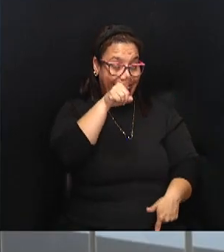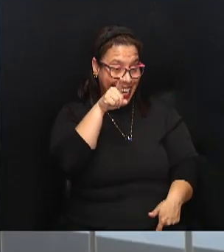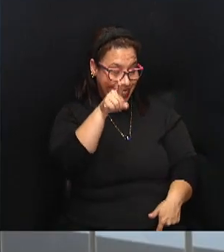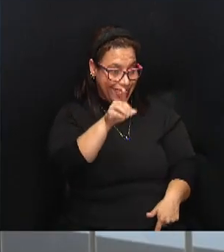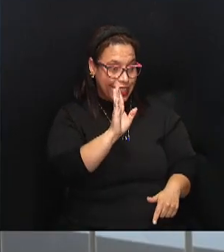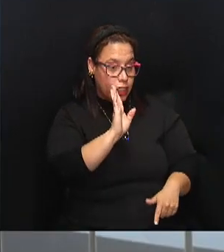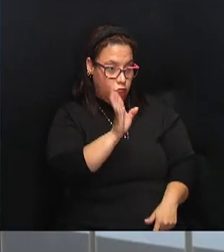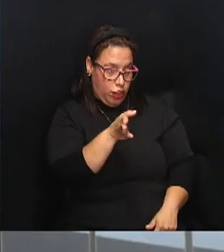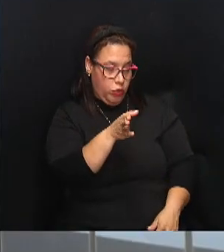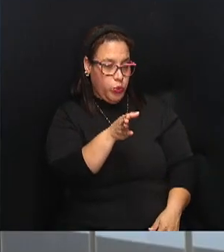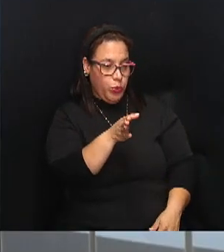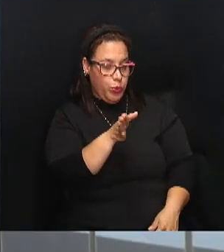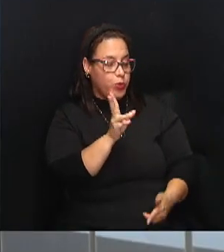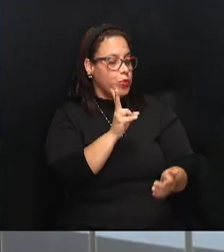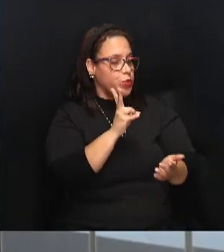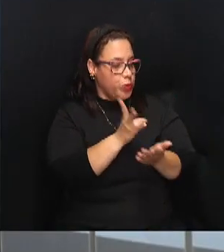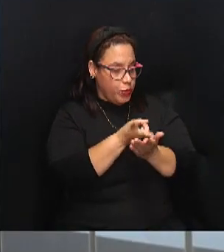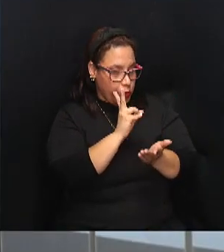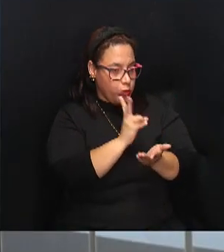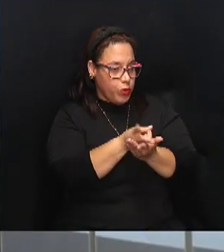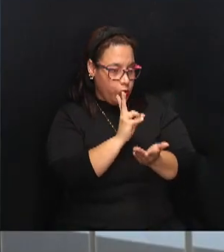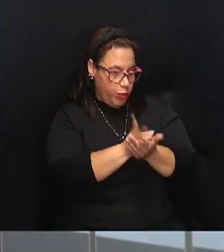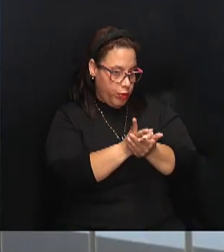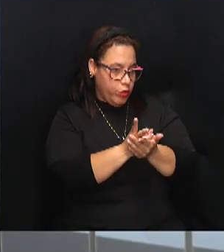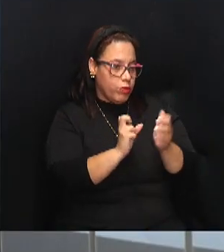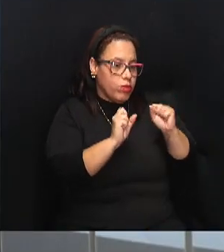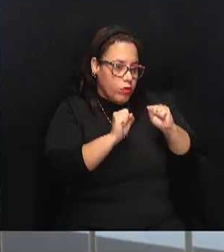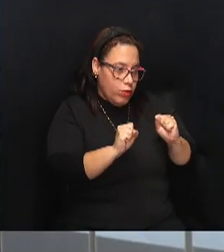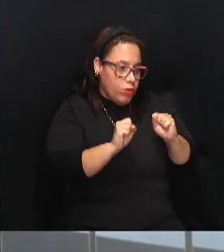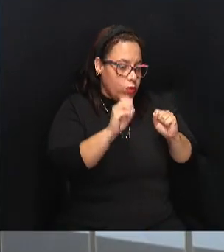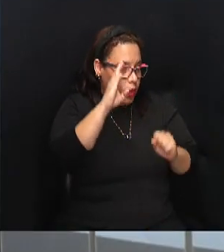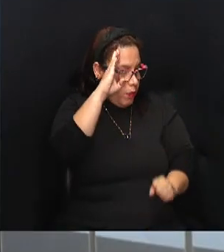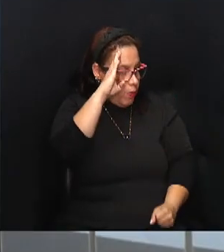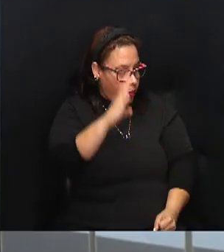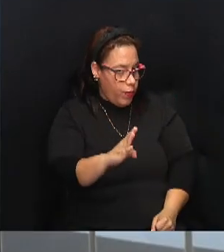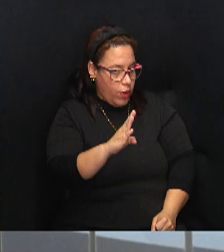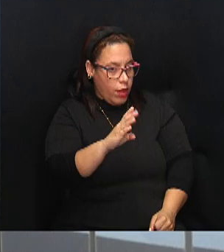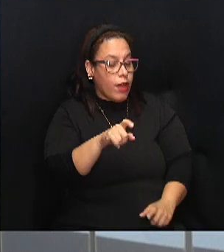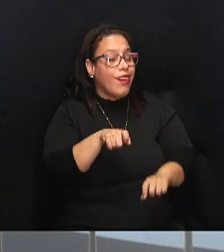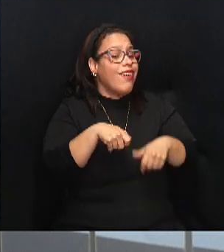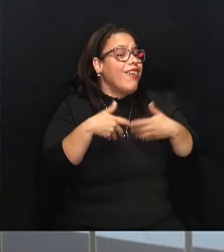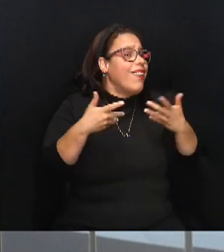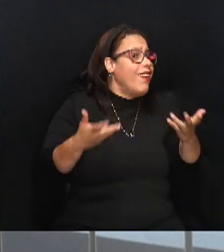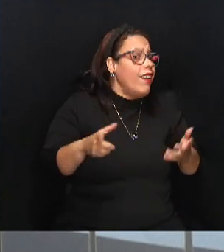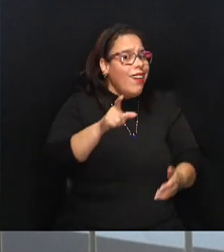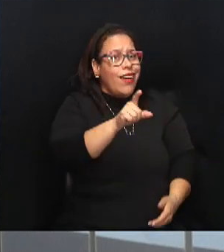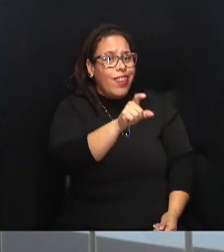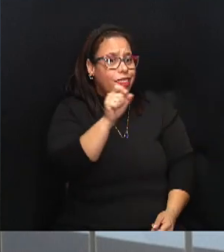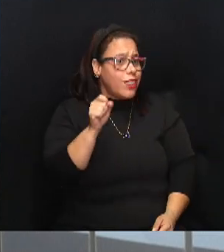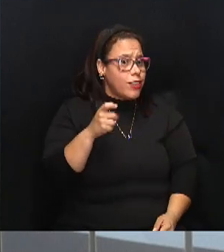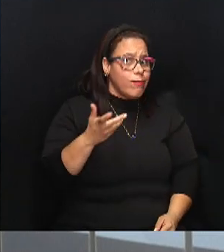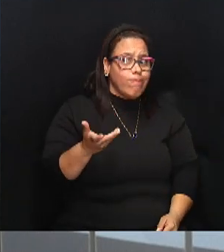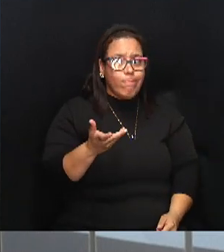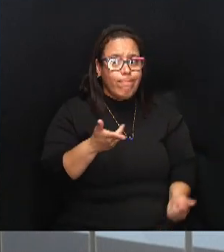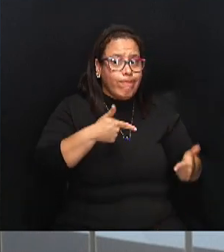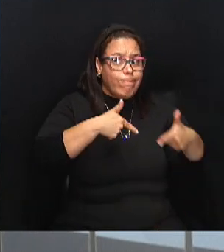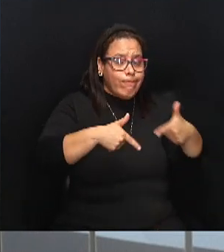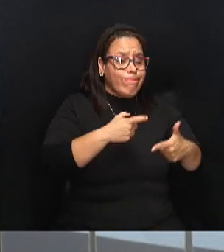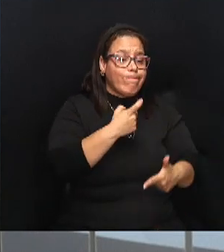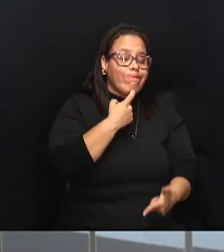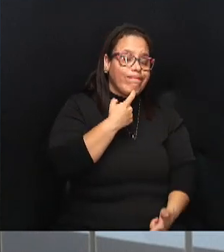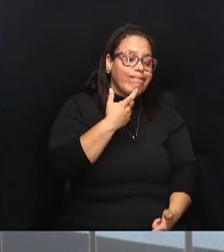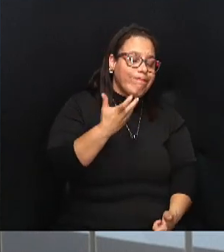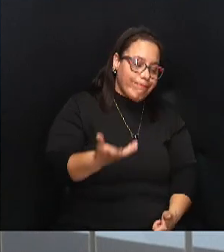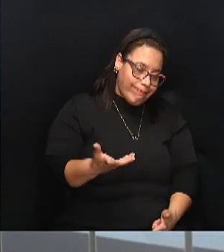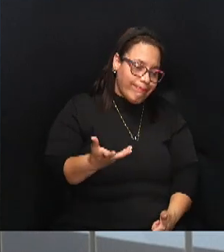Tá. Então, sempre a gente pode fazer essa prioridade. Quem que vai ter prioridade de escolha? Quem trabalha em Campinas. Então, a gente